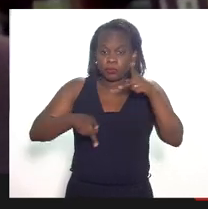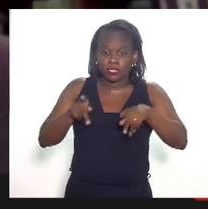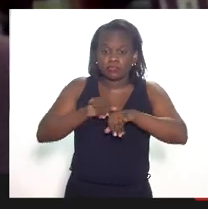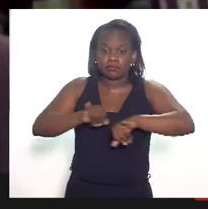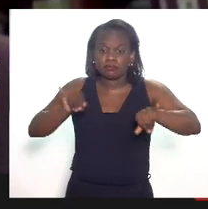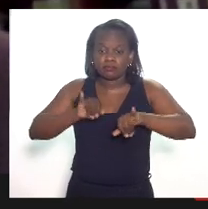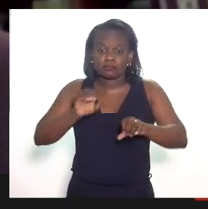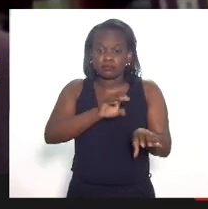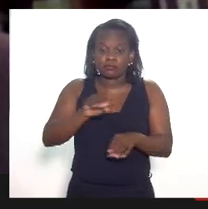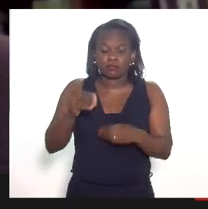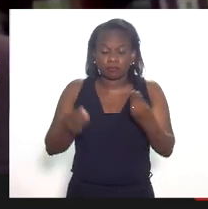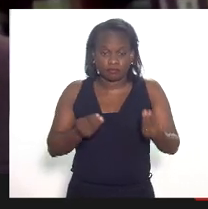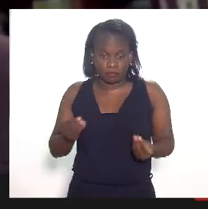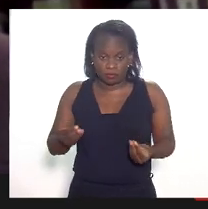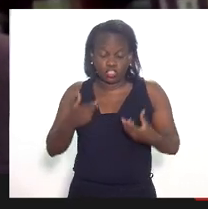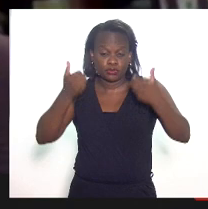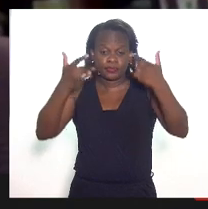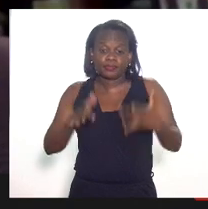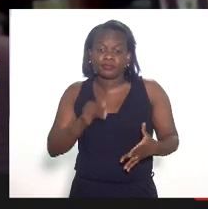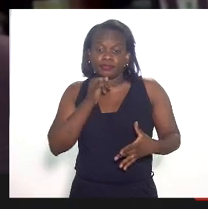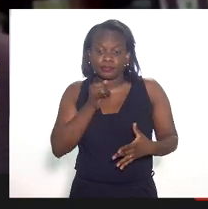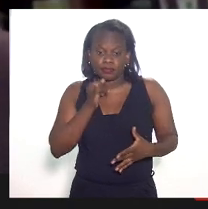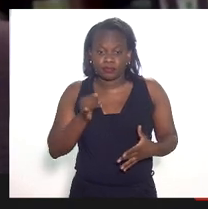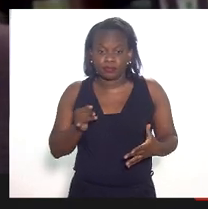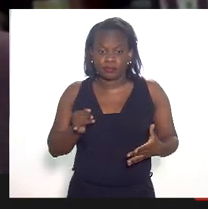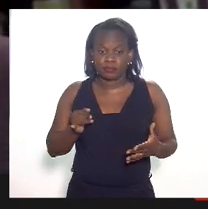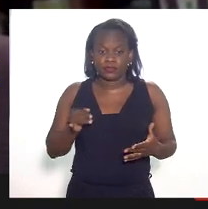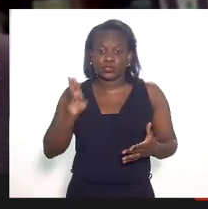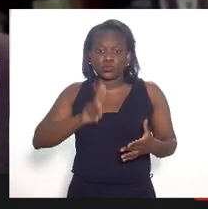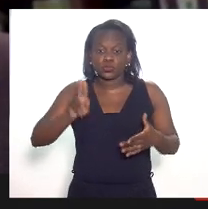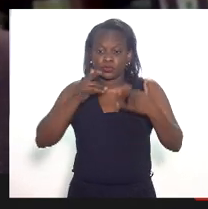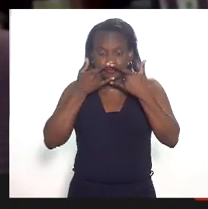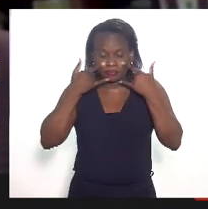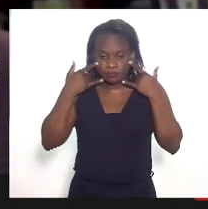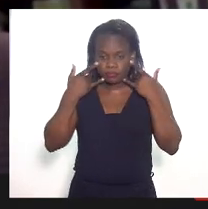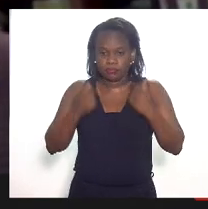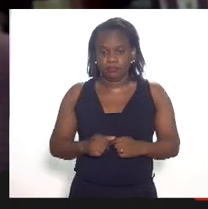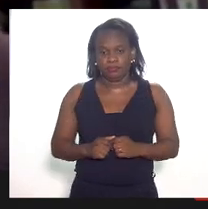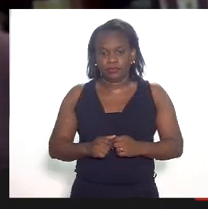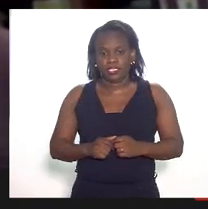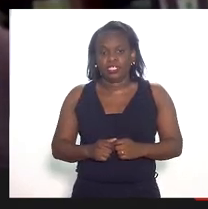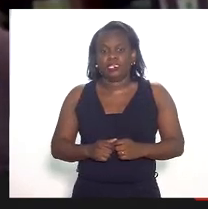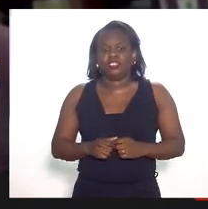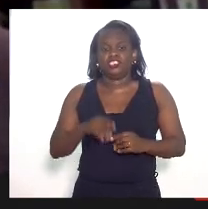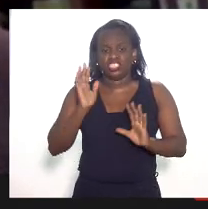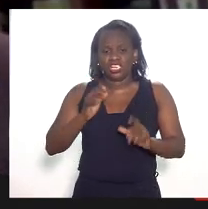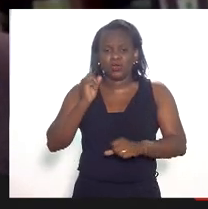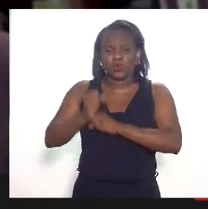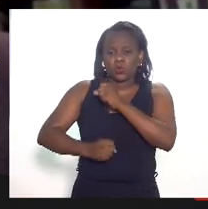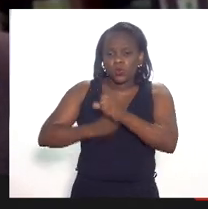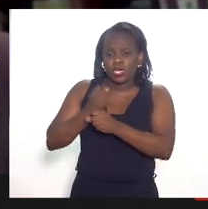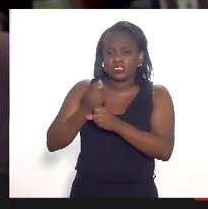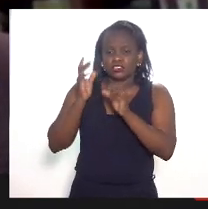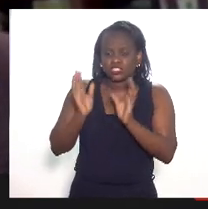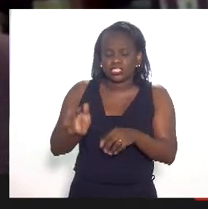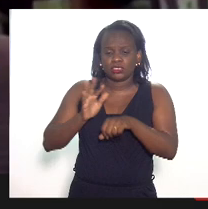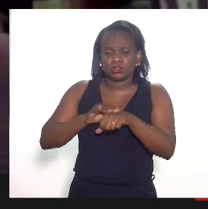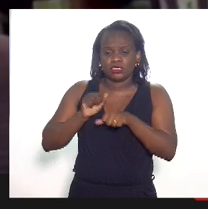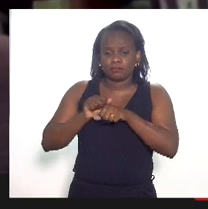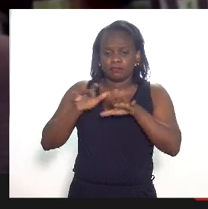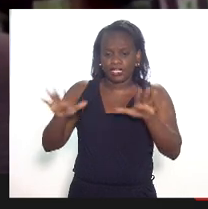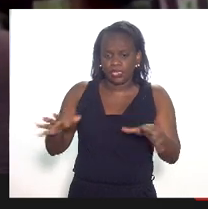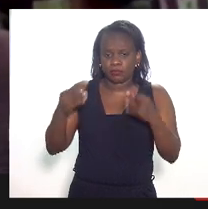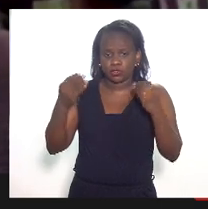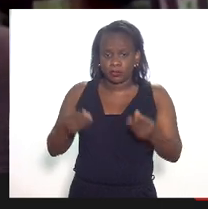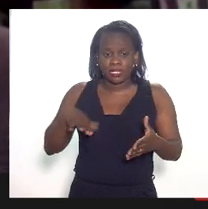população. Eu me refiro, por exemplo, a essa questão do uso de máscara. A gente está há um ano de uma pandemia e até